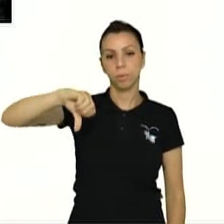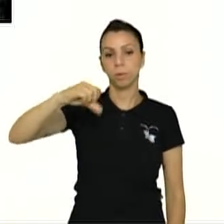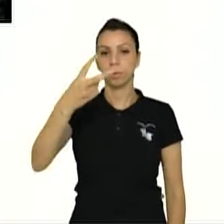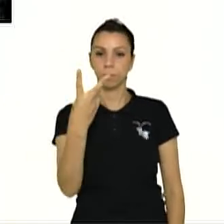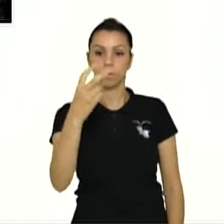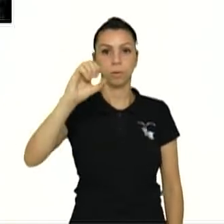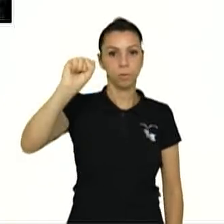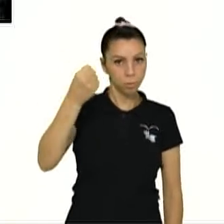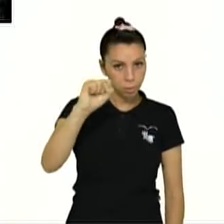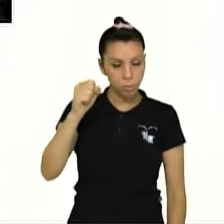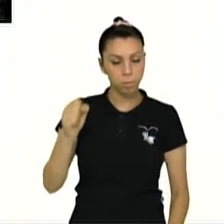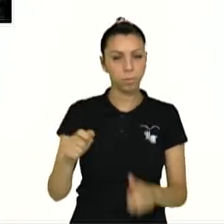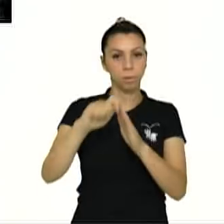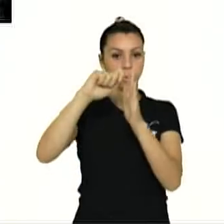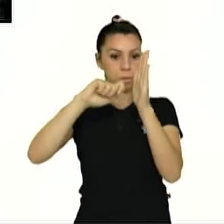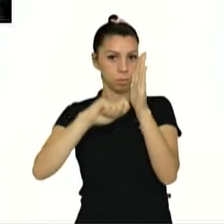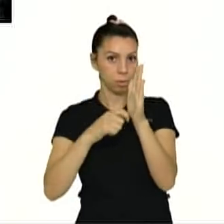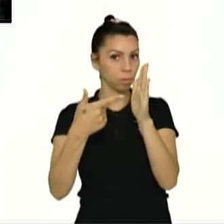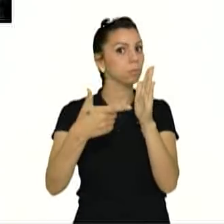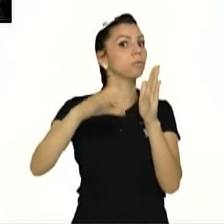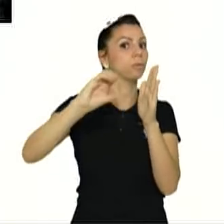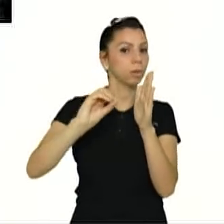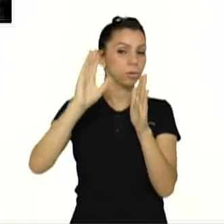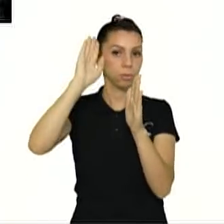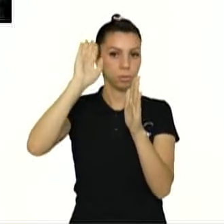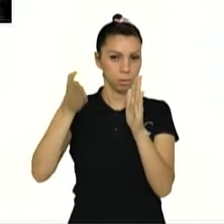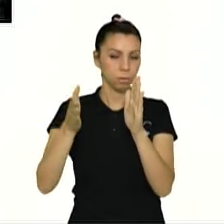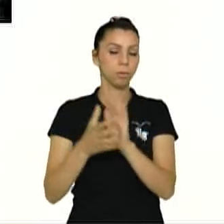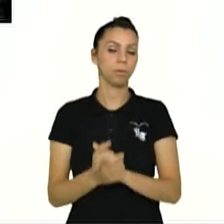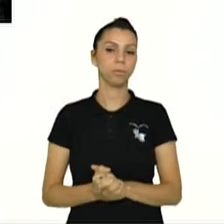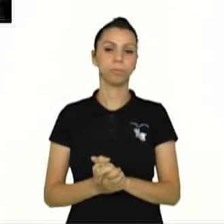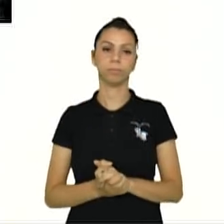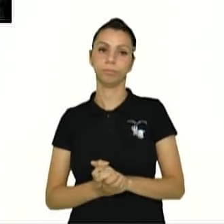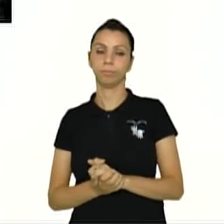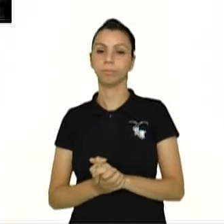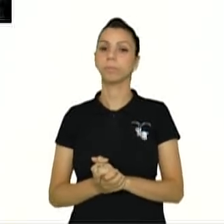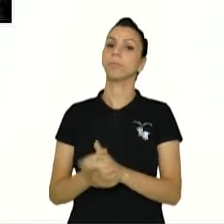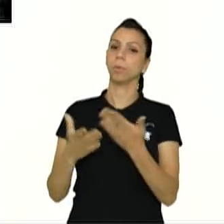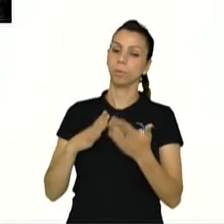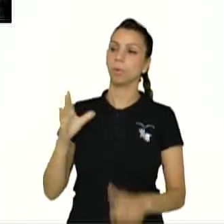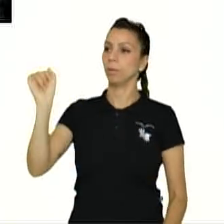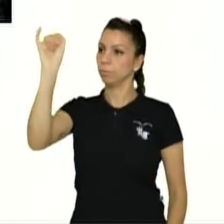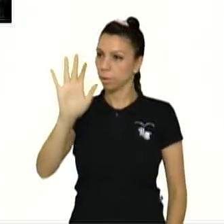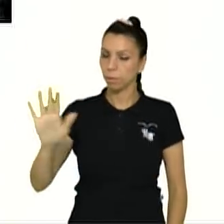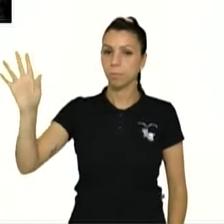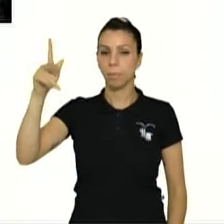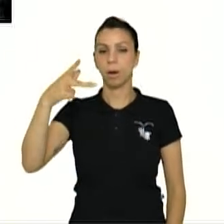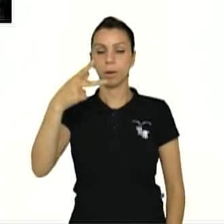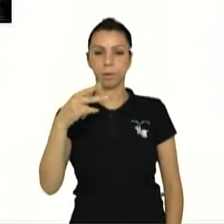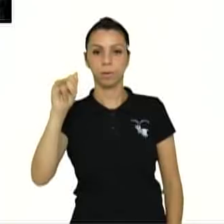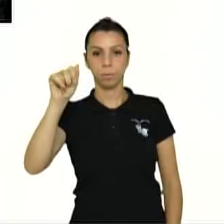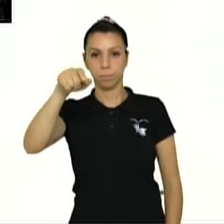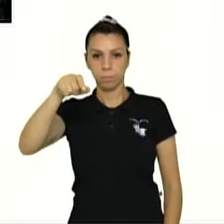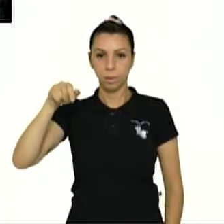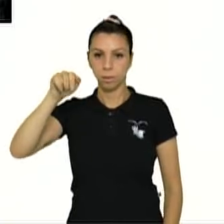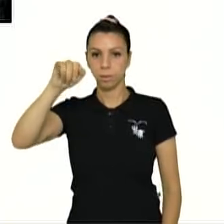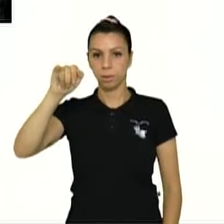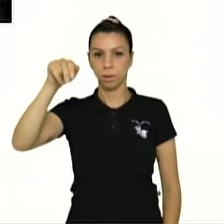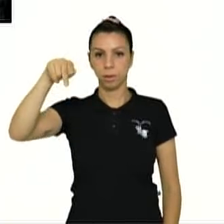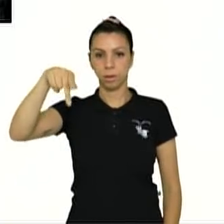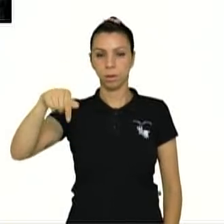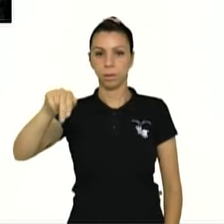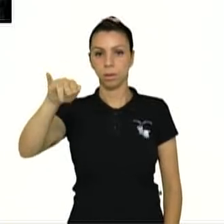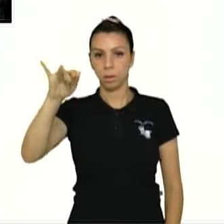1928, tá? Século XX já. E olha só, aqui uma imagem do Pixinguinha, maestro